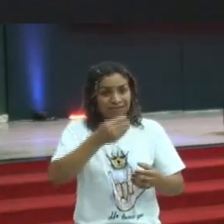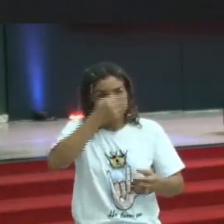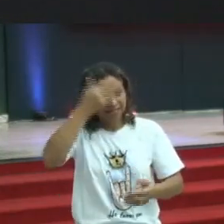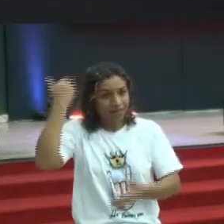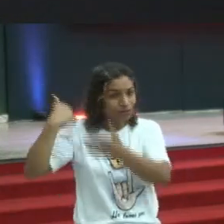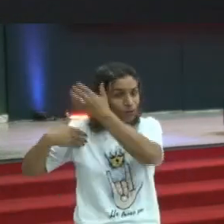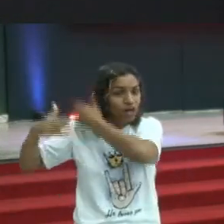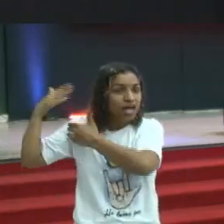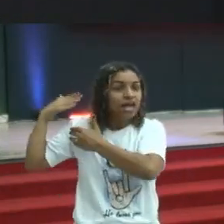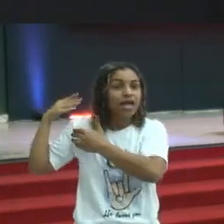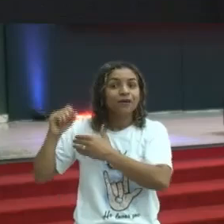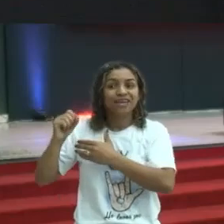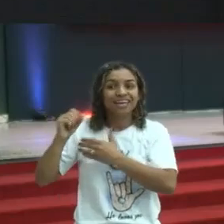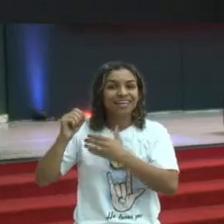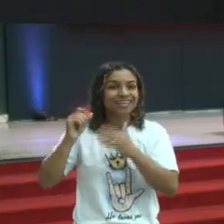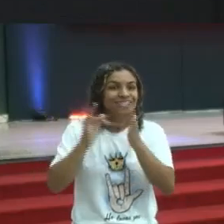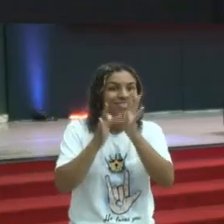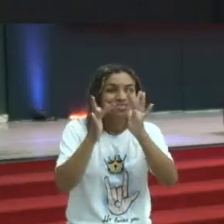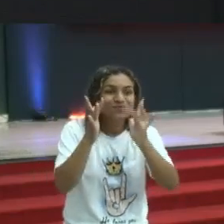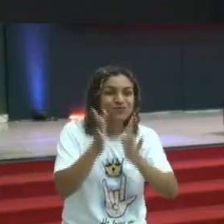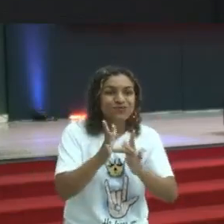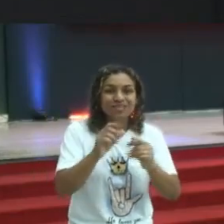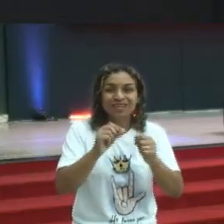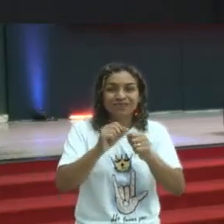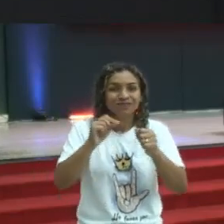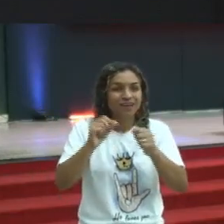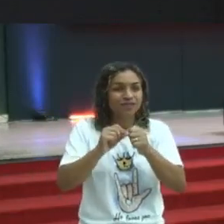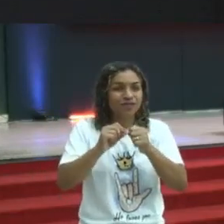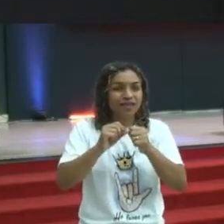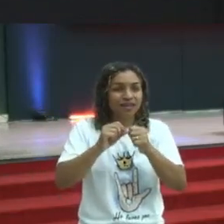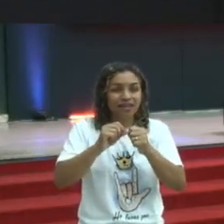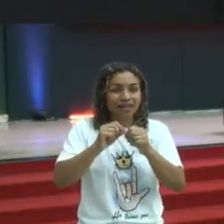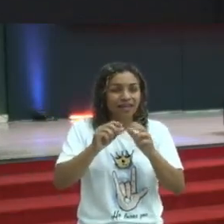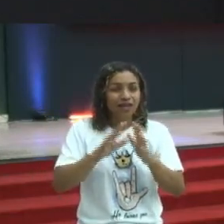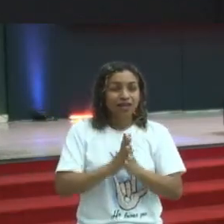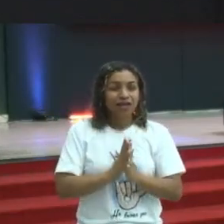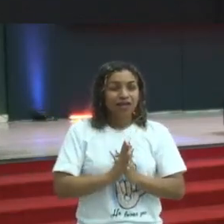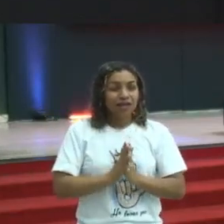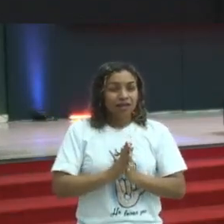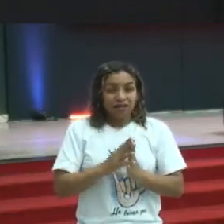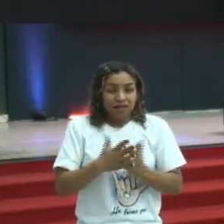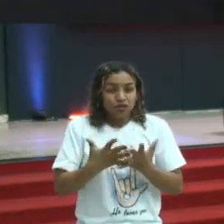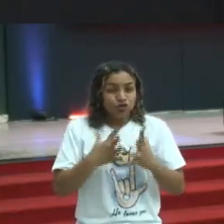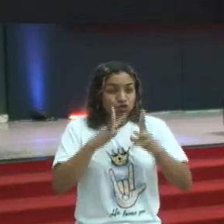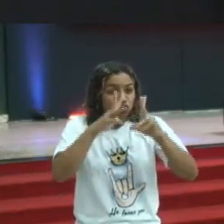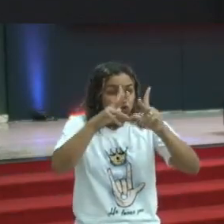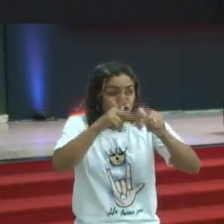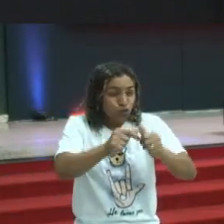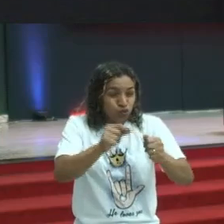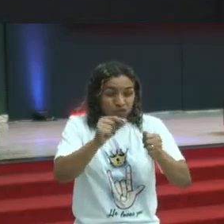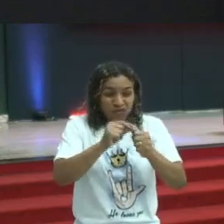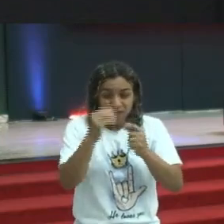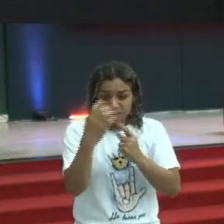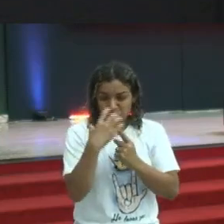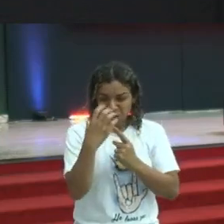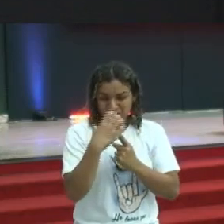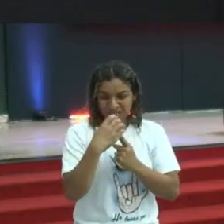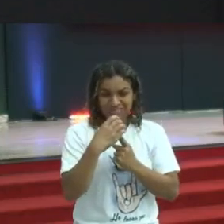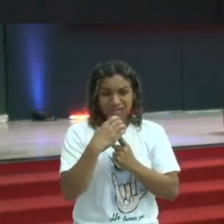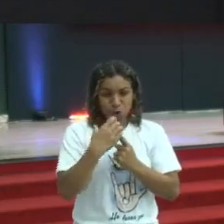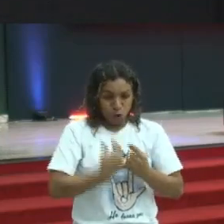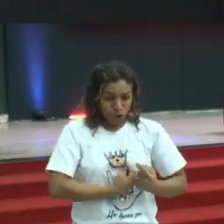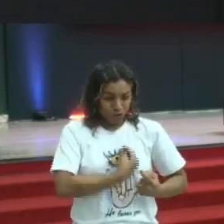faz eliminar e neutralizar aquilo que tem efeito no seu